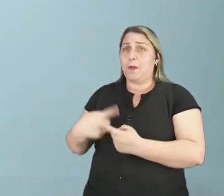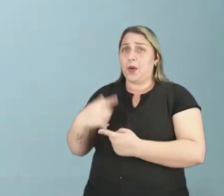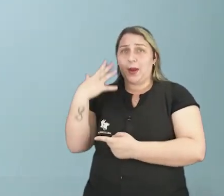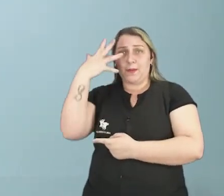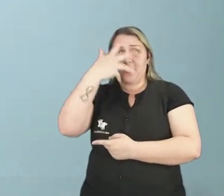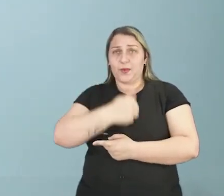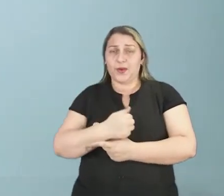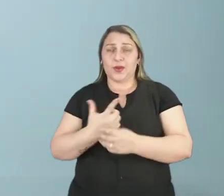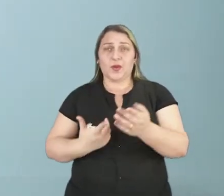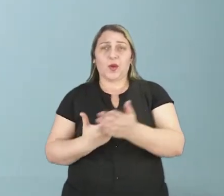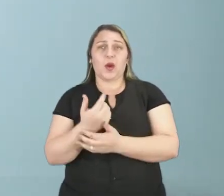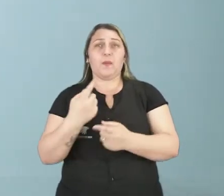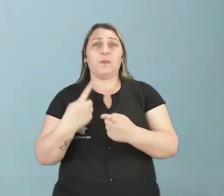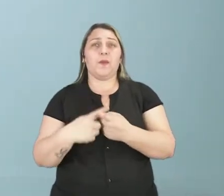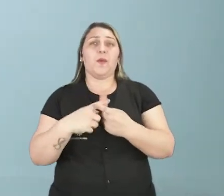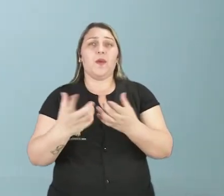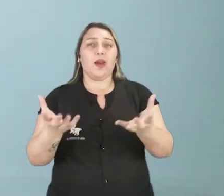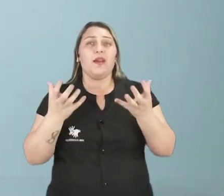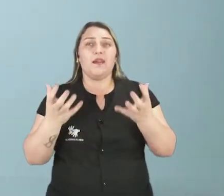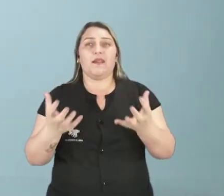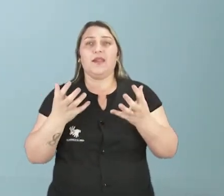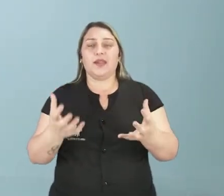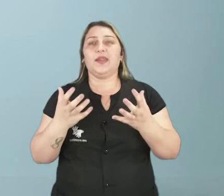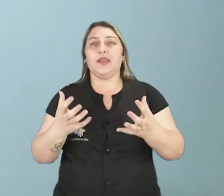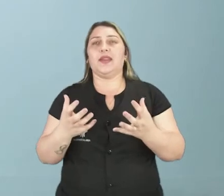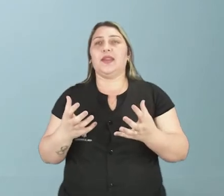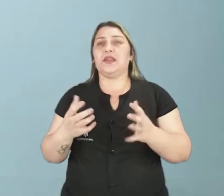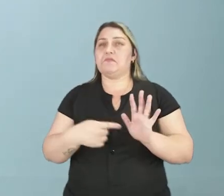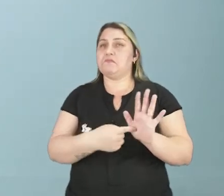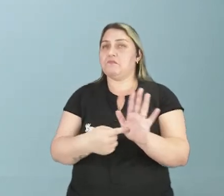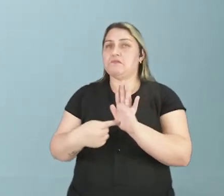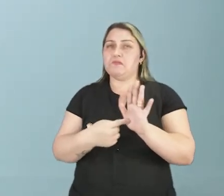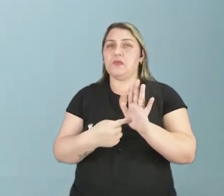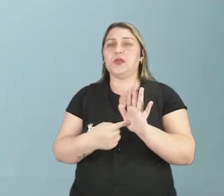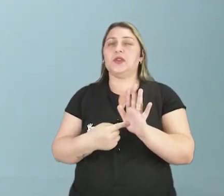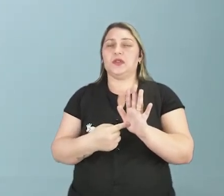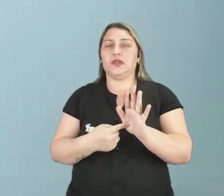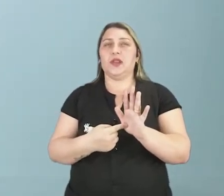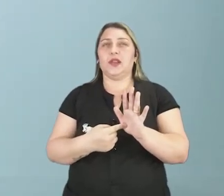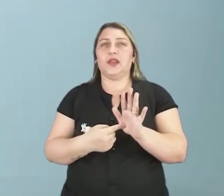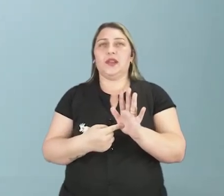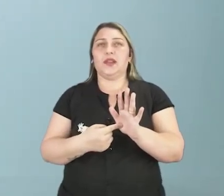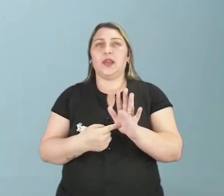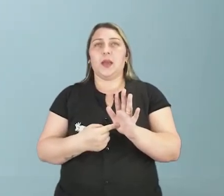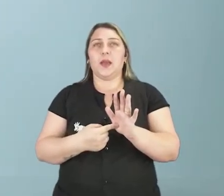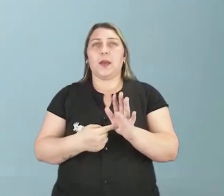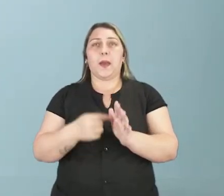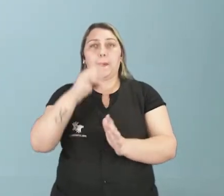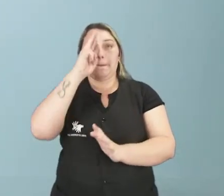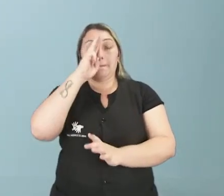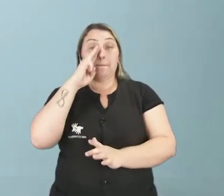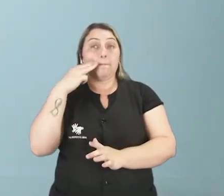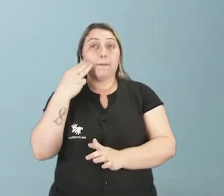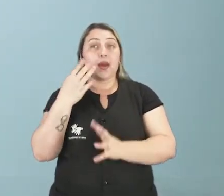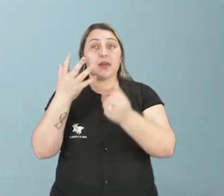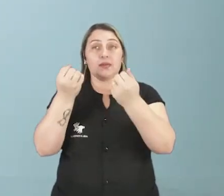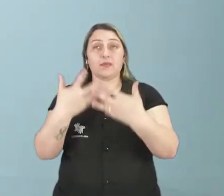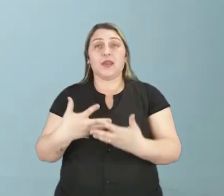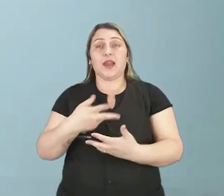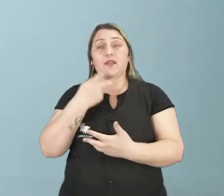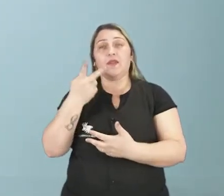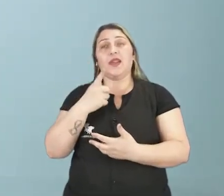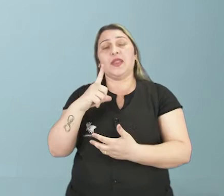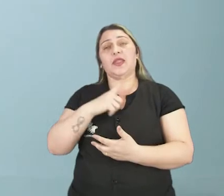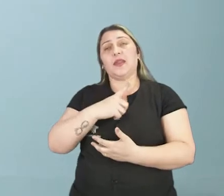bonito, ele compra porque quer ostentar, ele compra porque ele quer aparecer. E aí, Marx chega a contar e a falar que